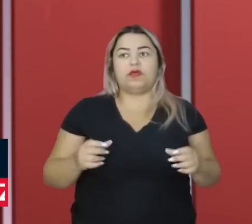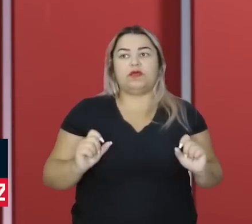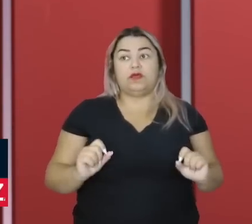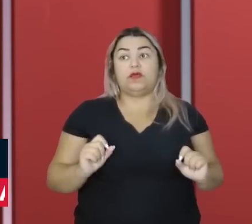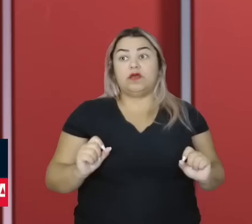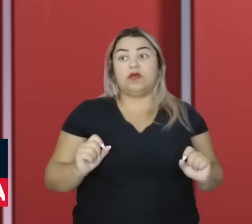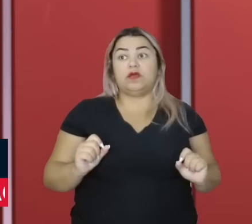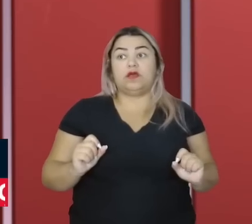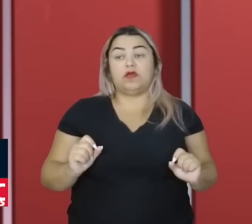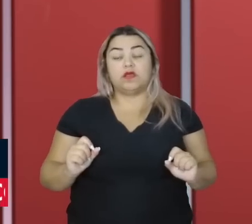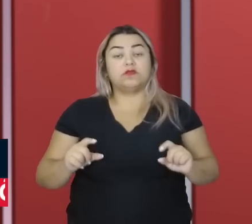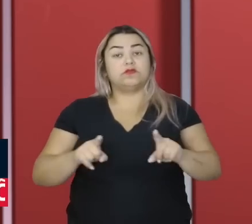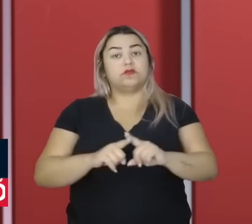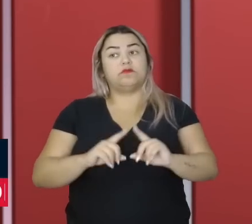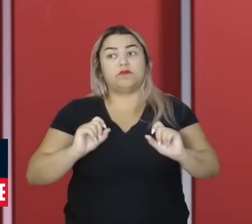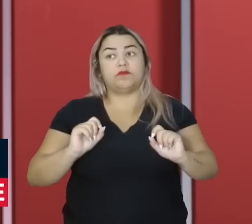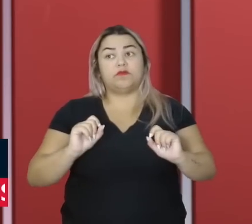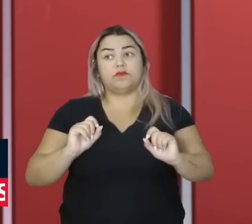que é que cai sobre